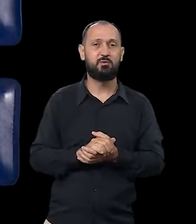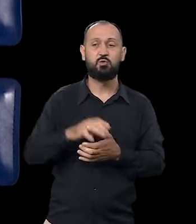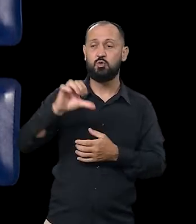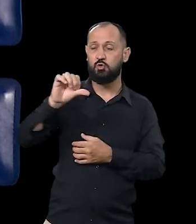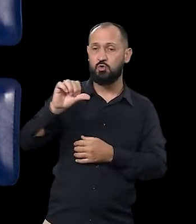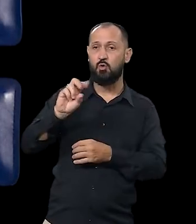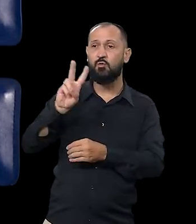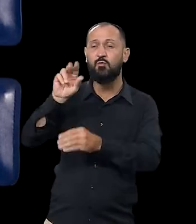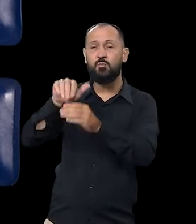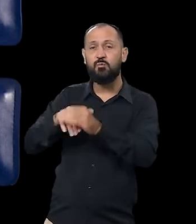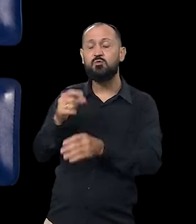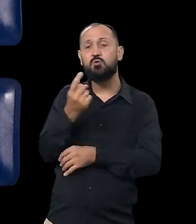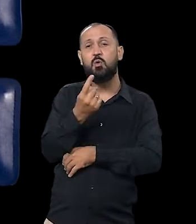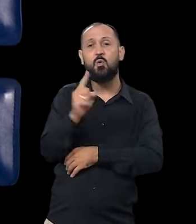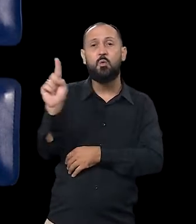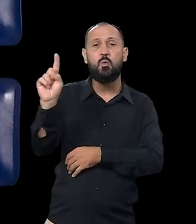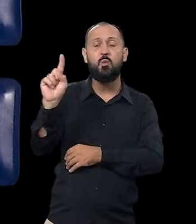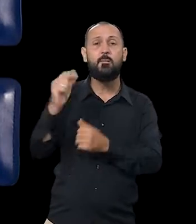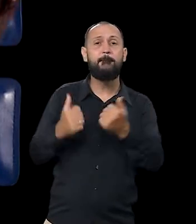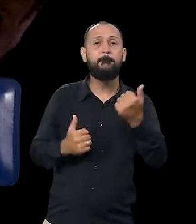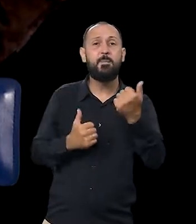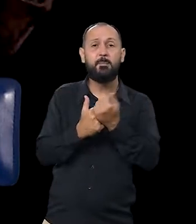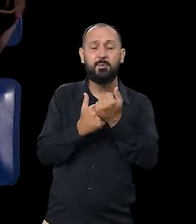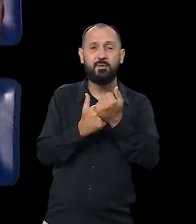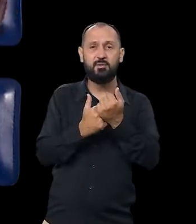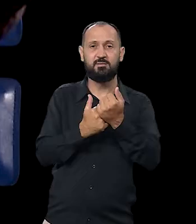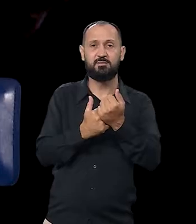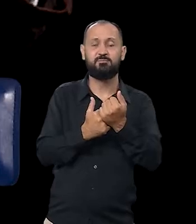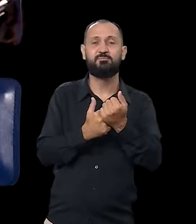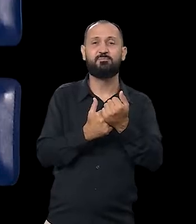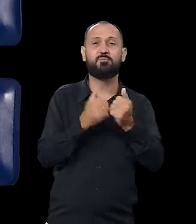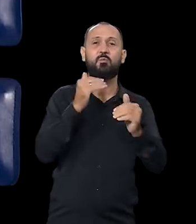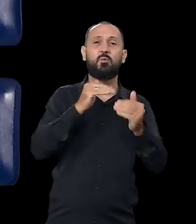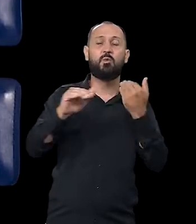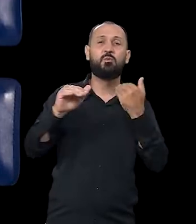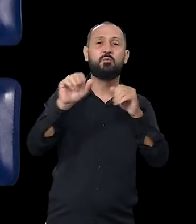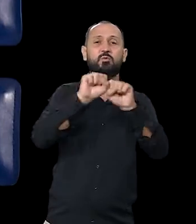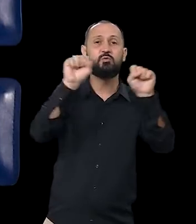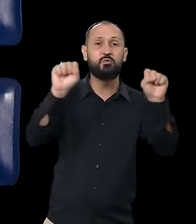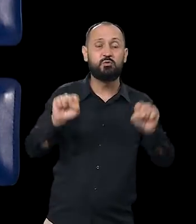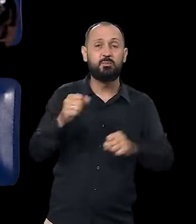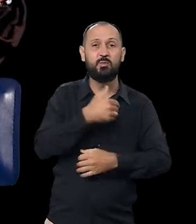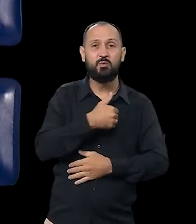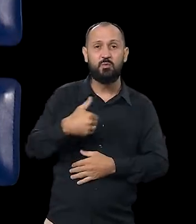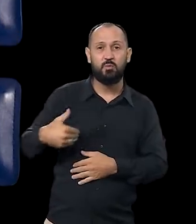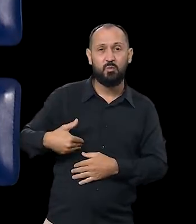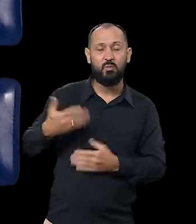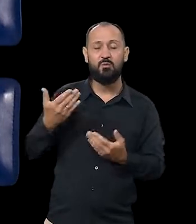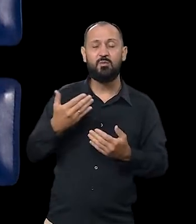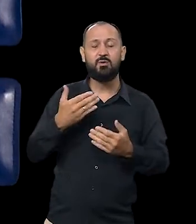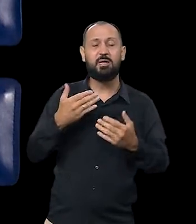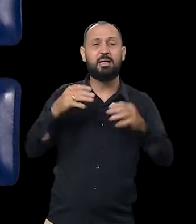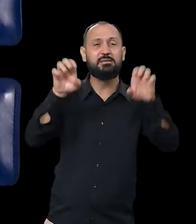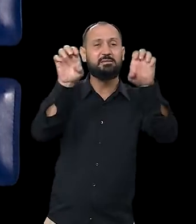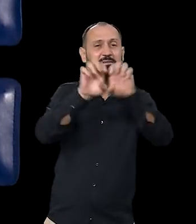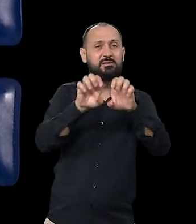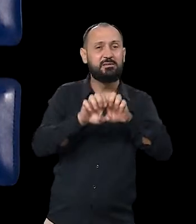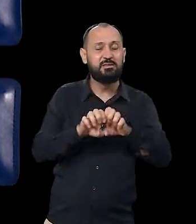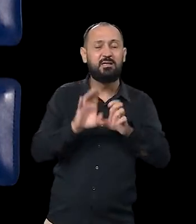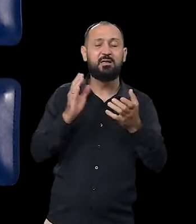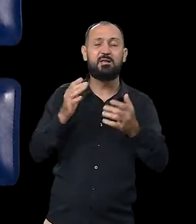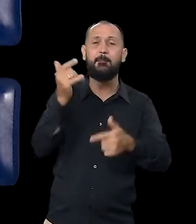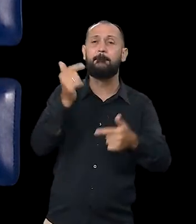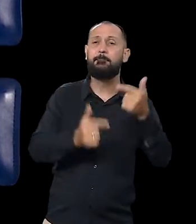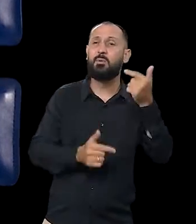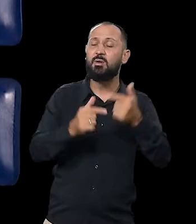vereadores, apenas um vereador me apoiando, contra, a época, o sistema governamental, contra toda a estrutura e elite política